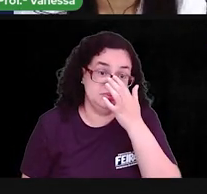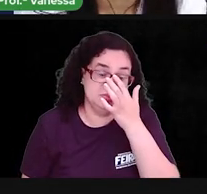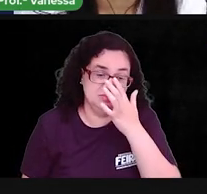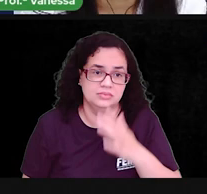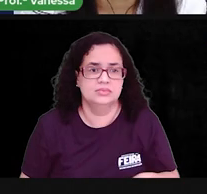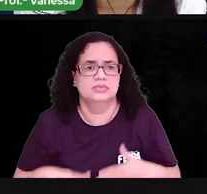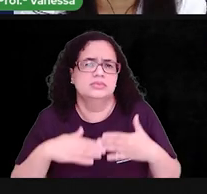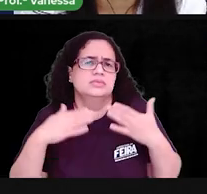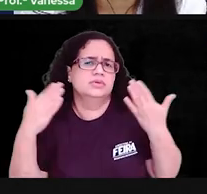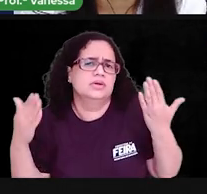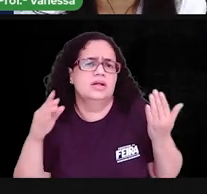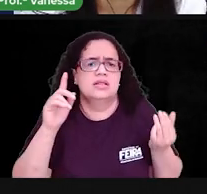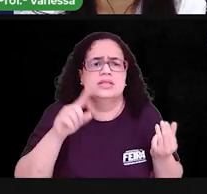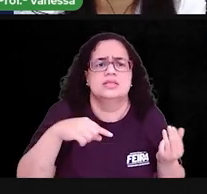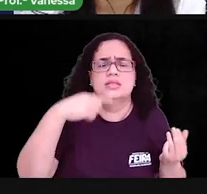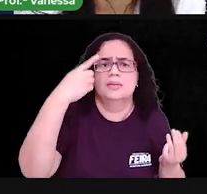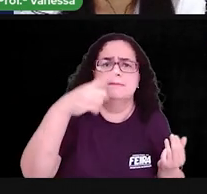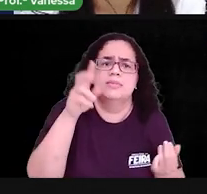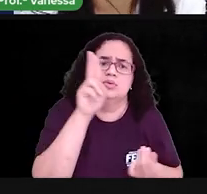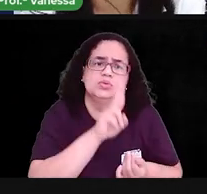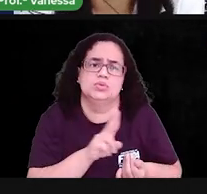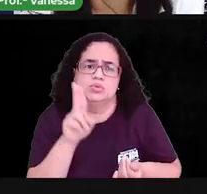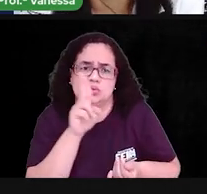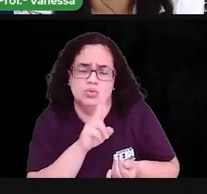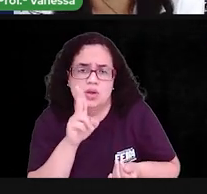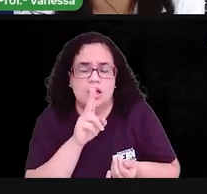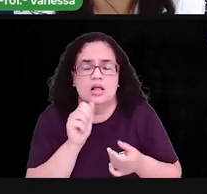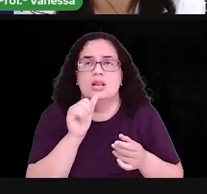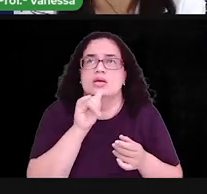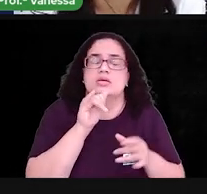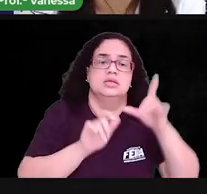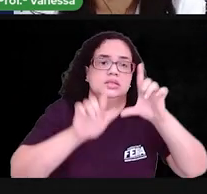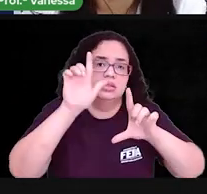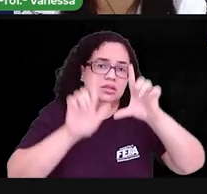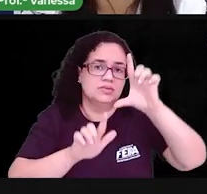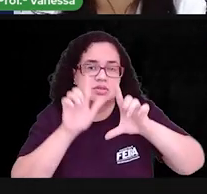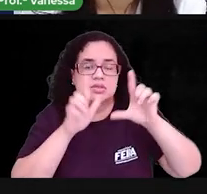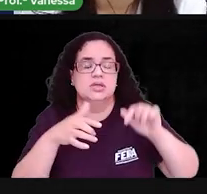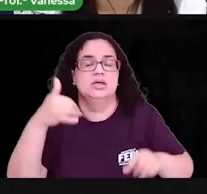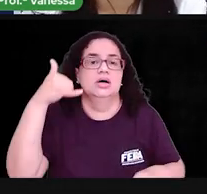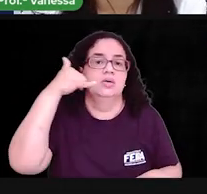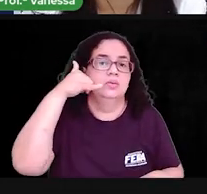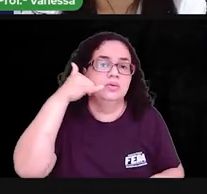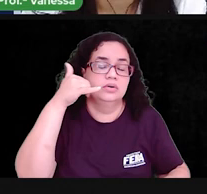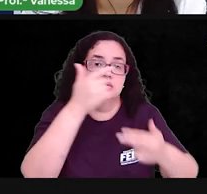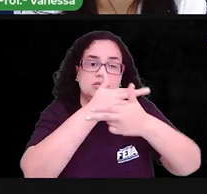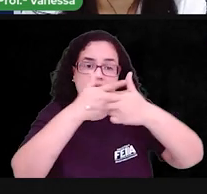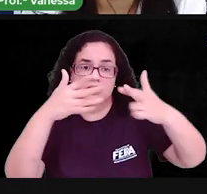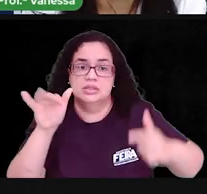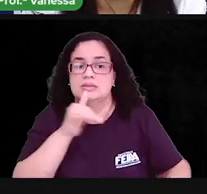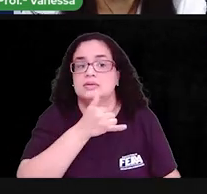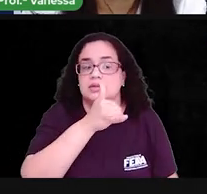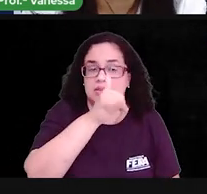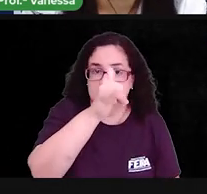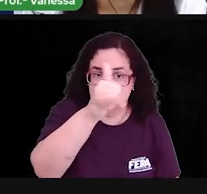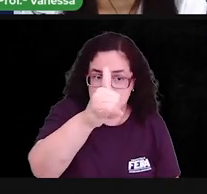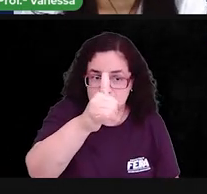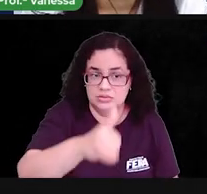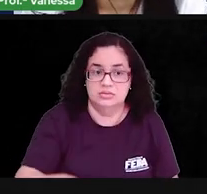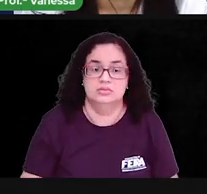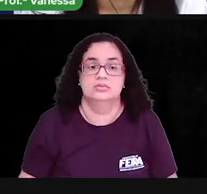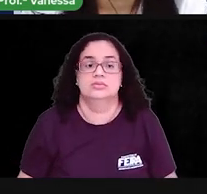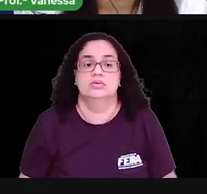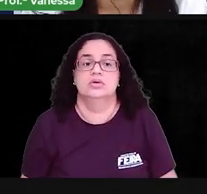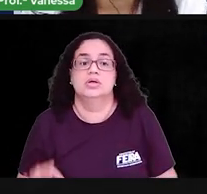e vai sair depois que nós usamos nossos aparelhos eletroeletrônicos essa energia é medida